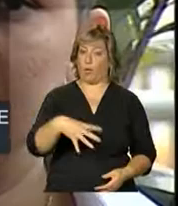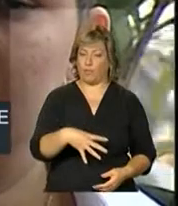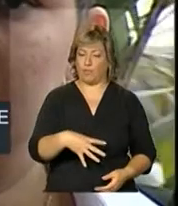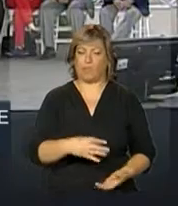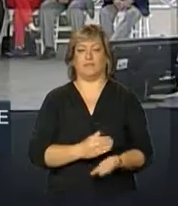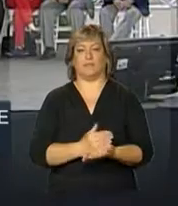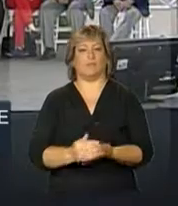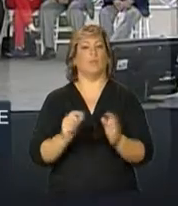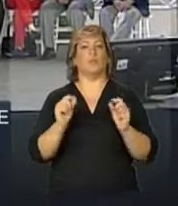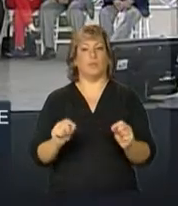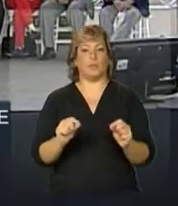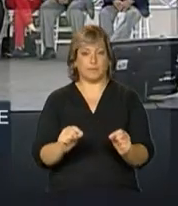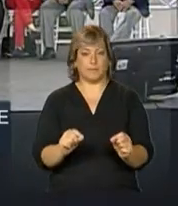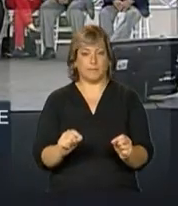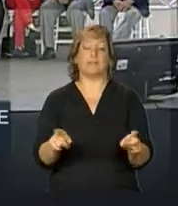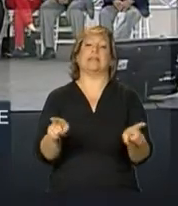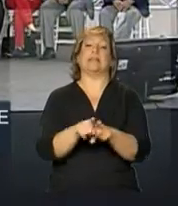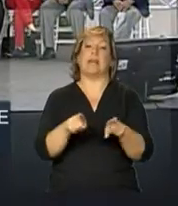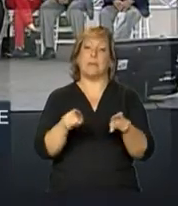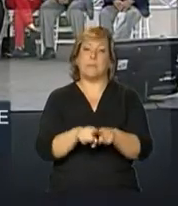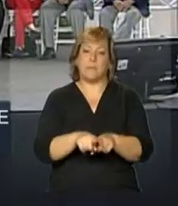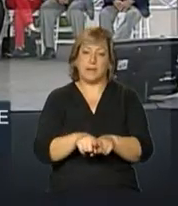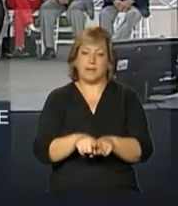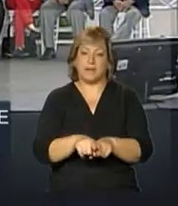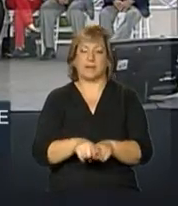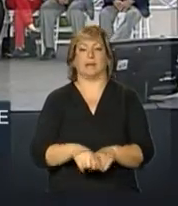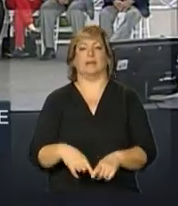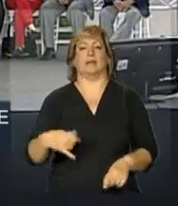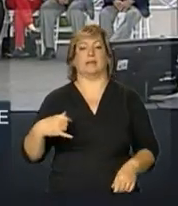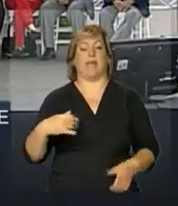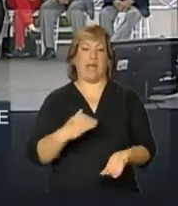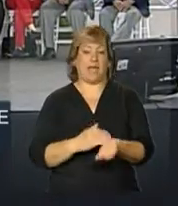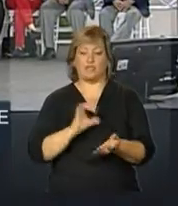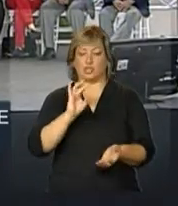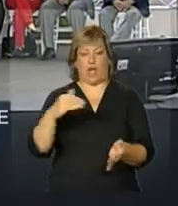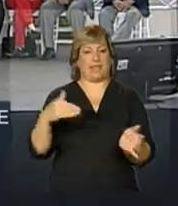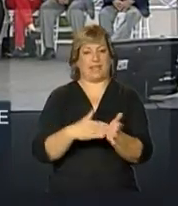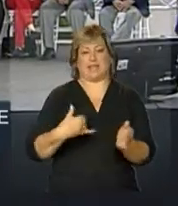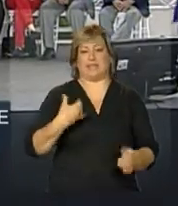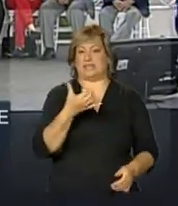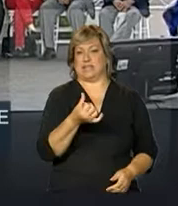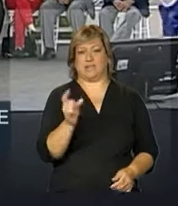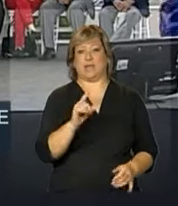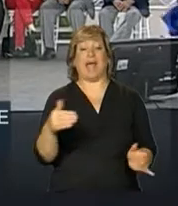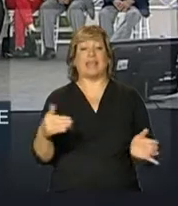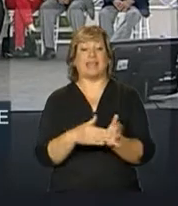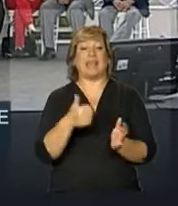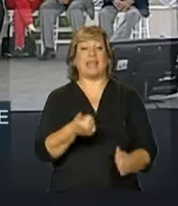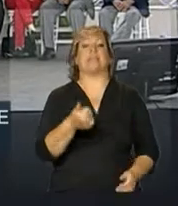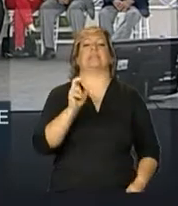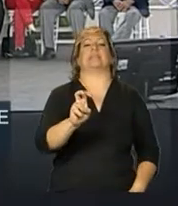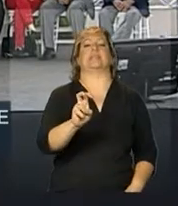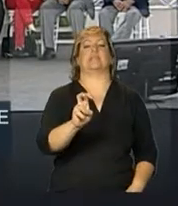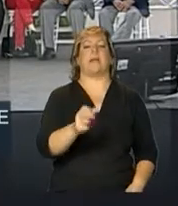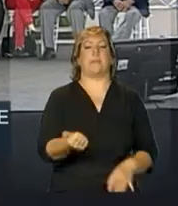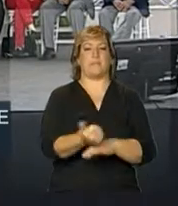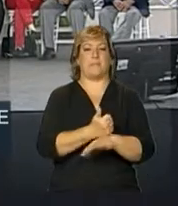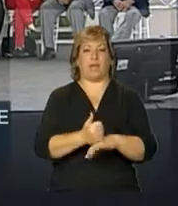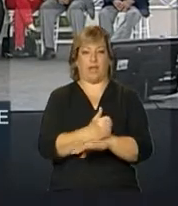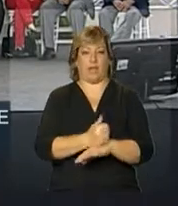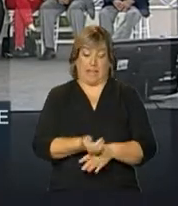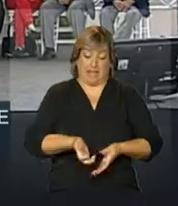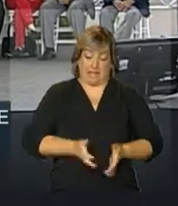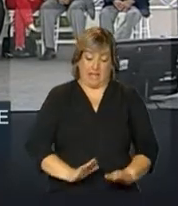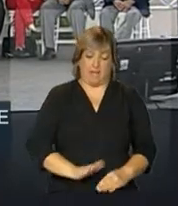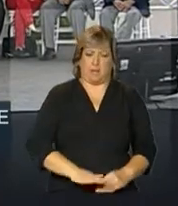é estender a idade até 15 anos, porque é aí que concentra, de 0 a